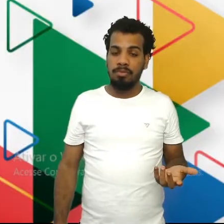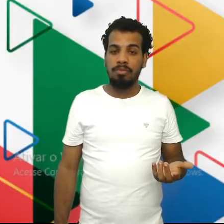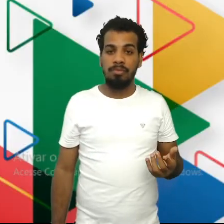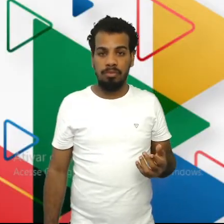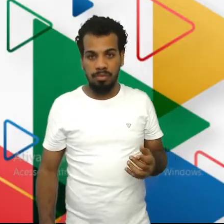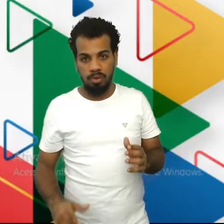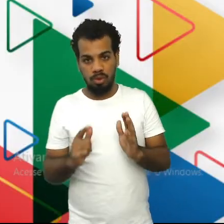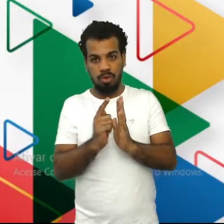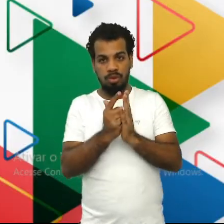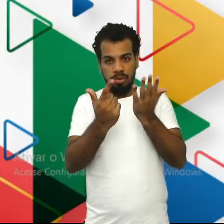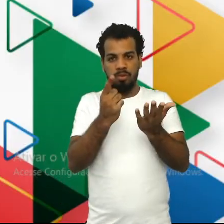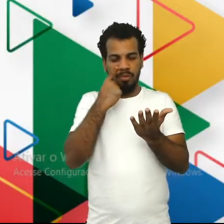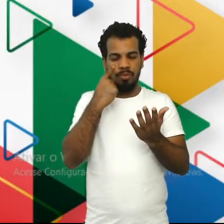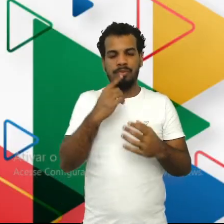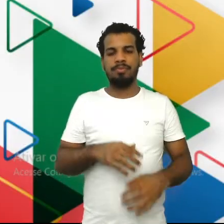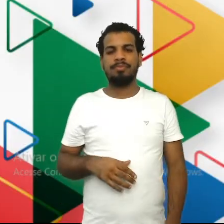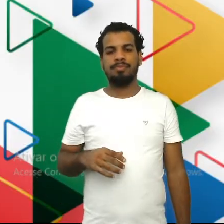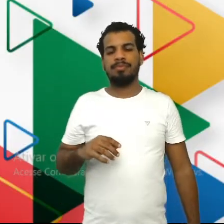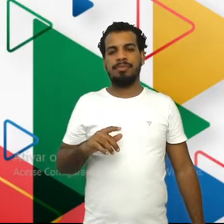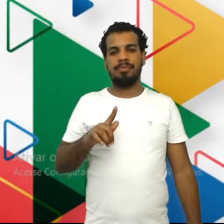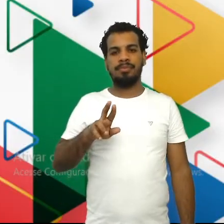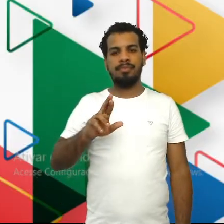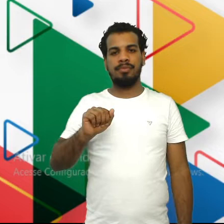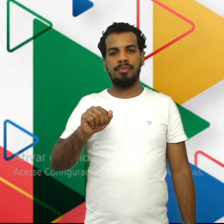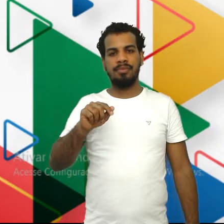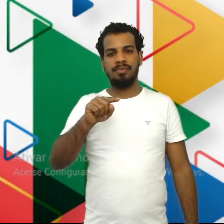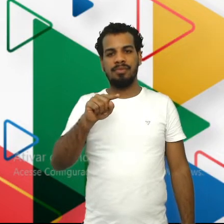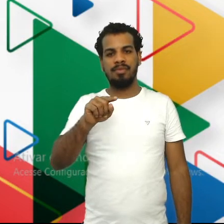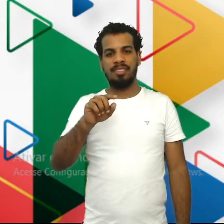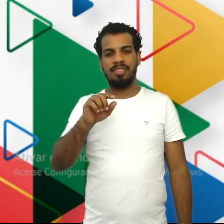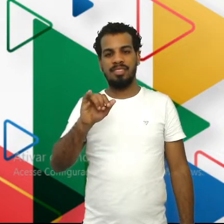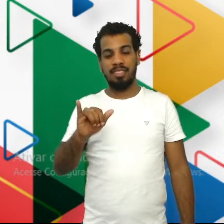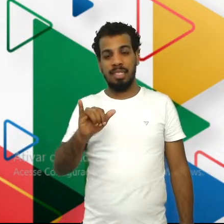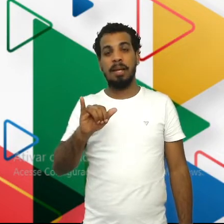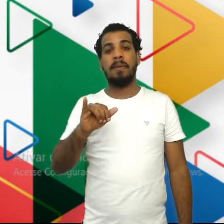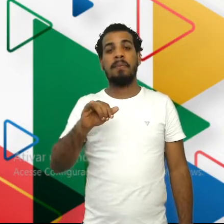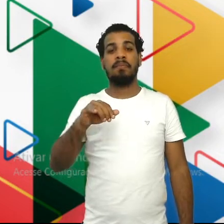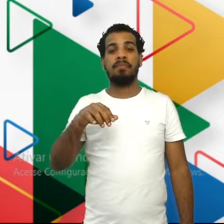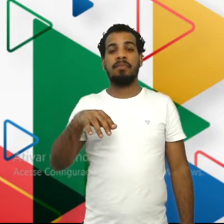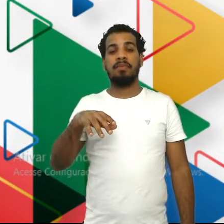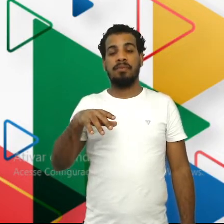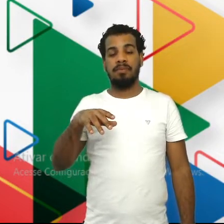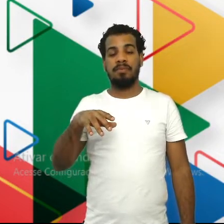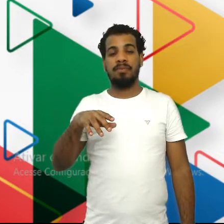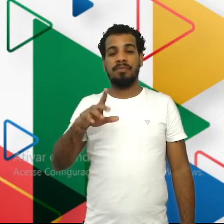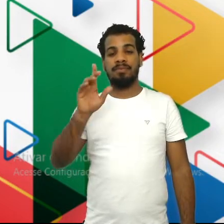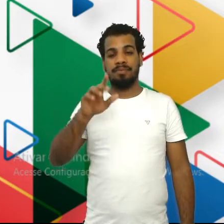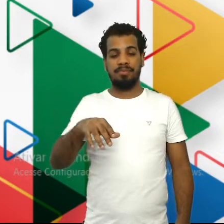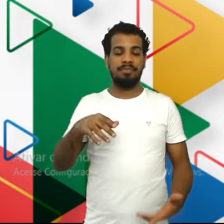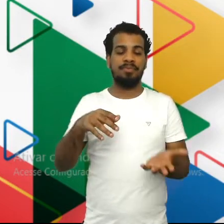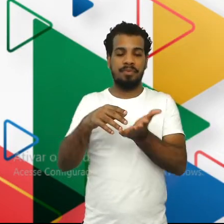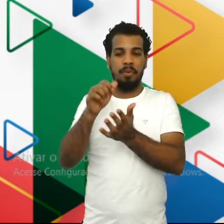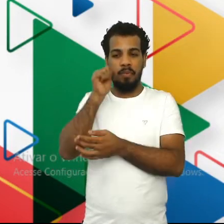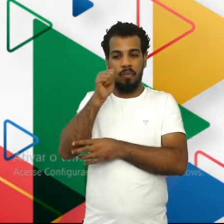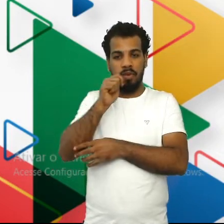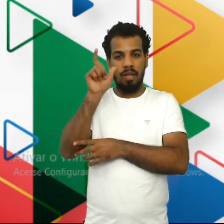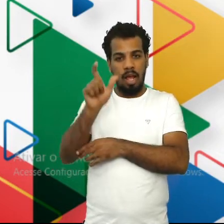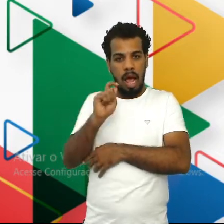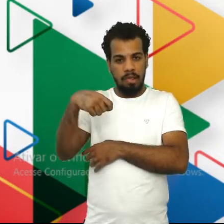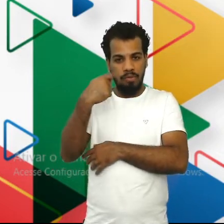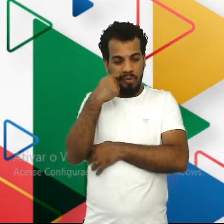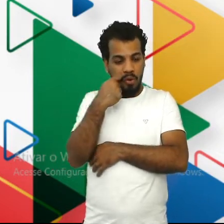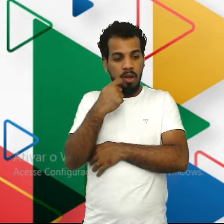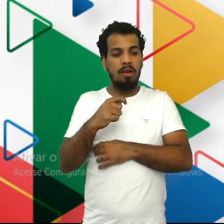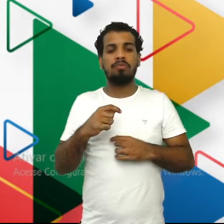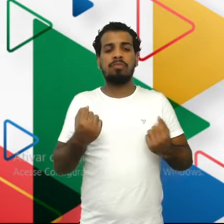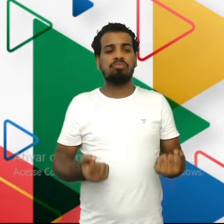que diz assim, ó, Grazi Massafera deixa a academia de celular na mão. Em que essa informação ela